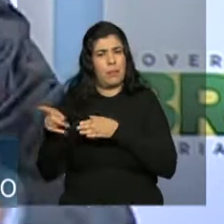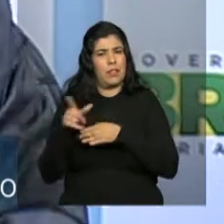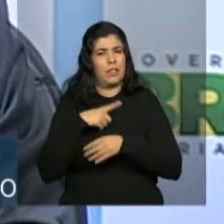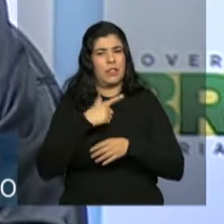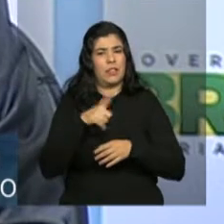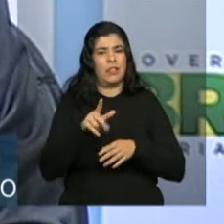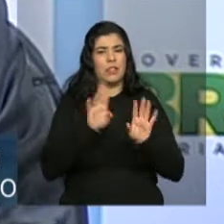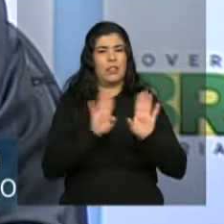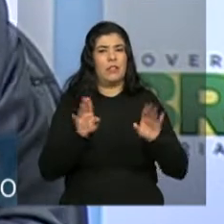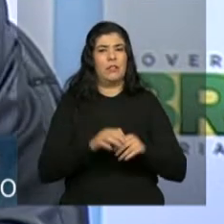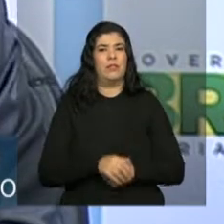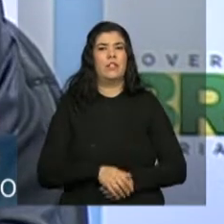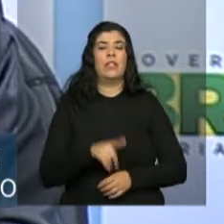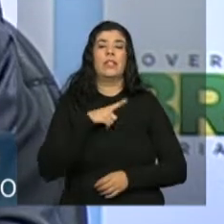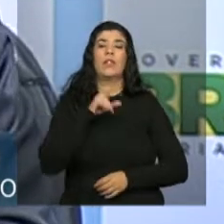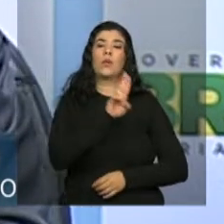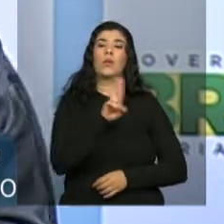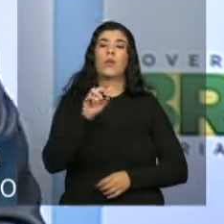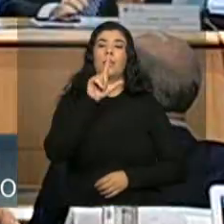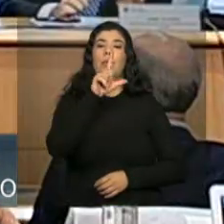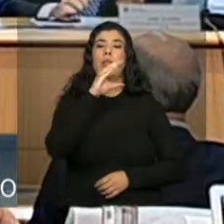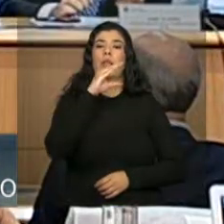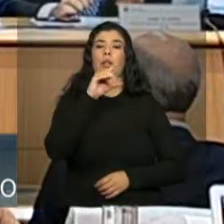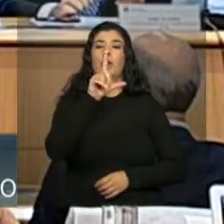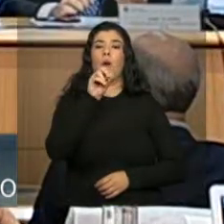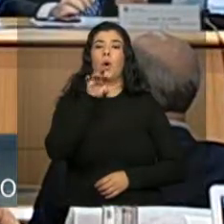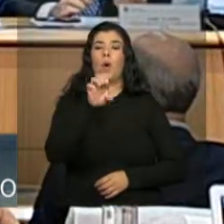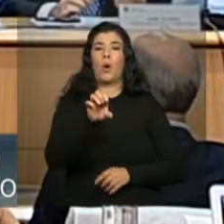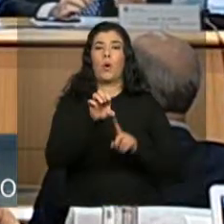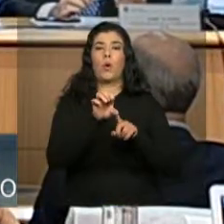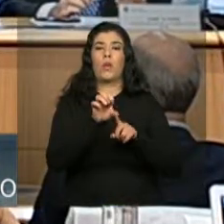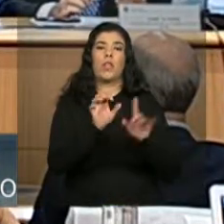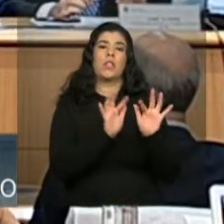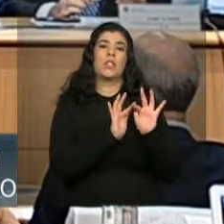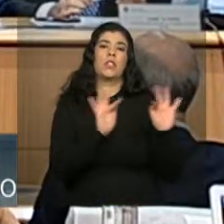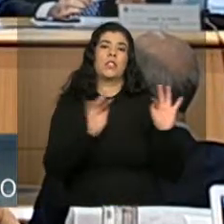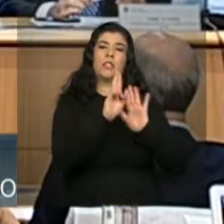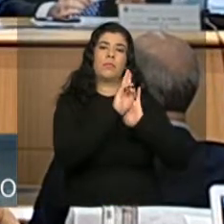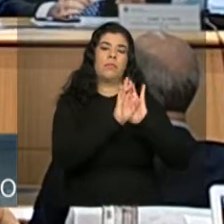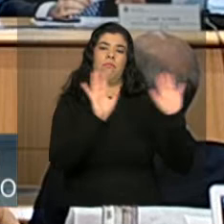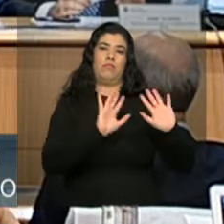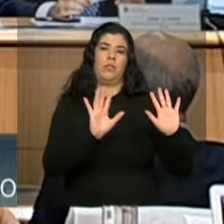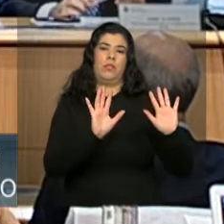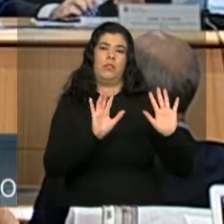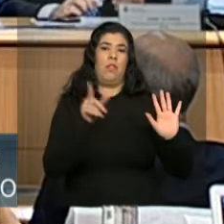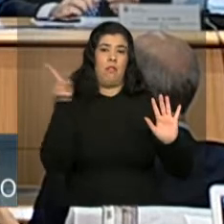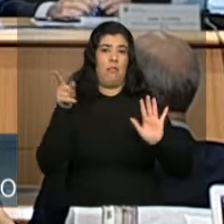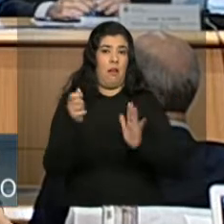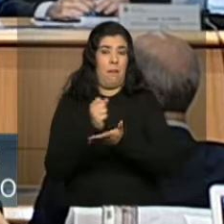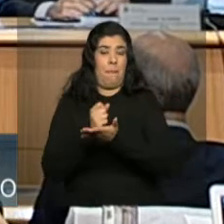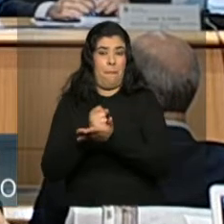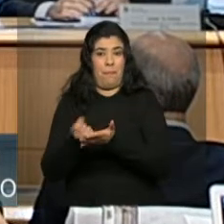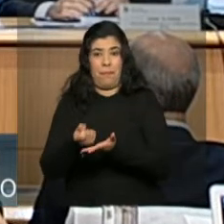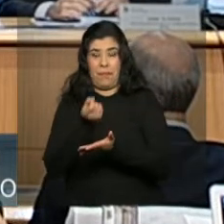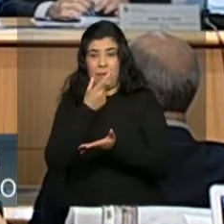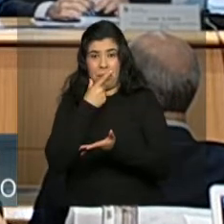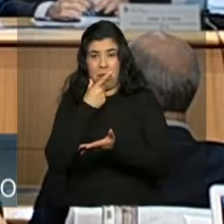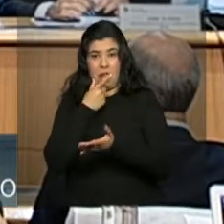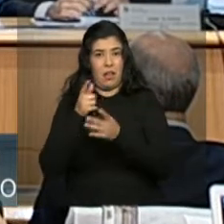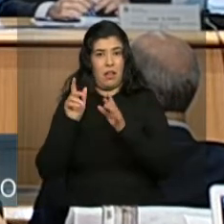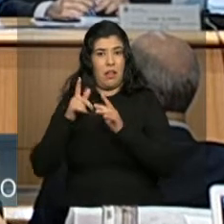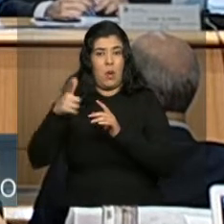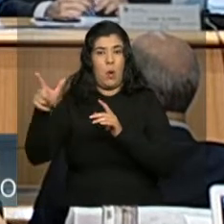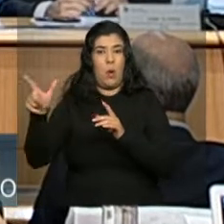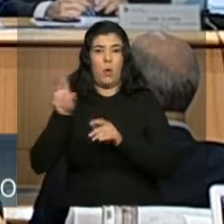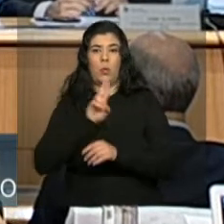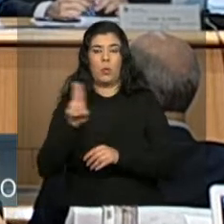aparece o nome de clone para a categoria do Clone tem só o efeito da simplificação do registro César o produtor produz o